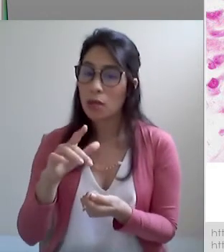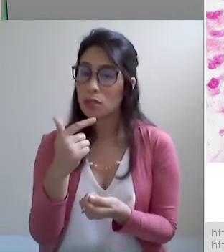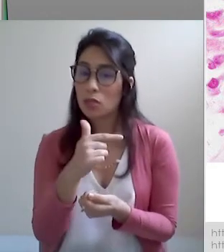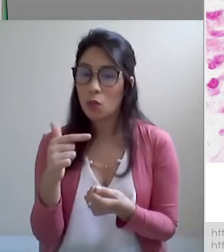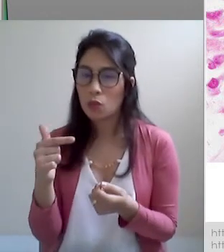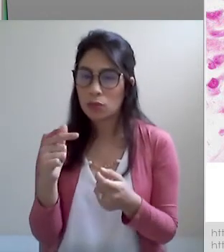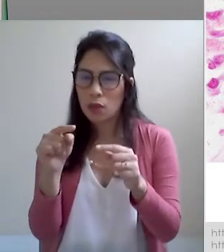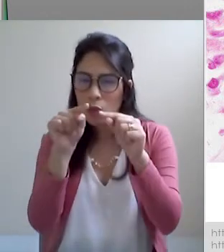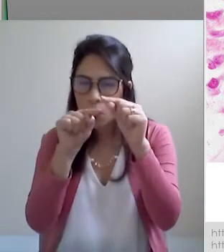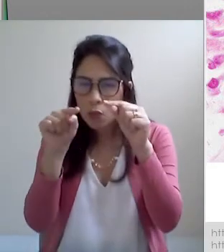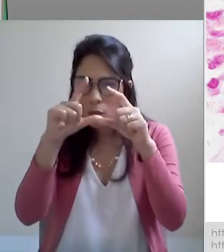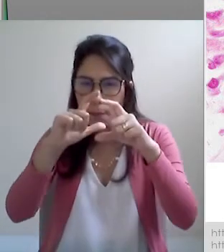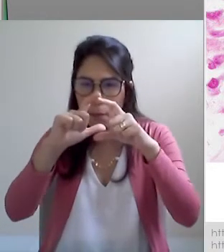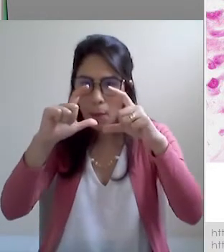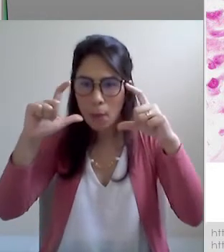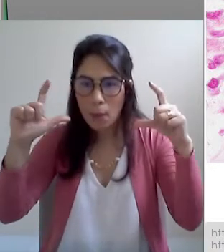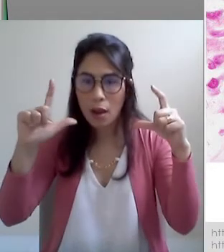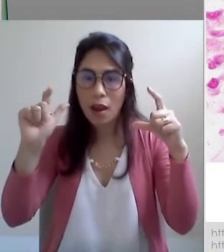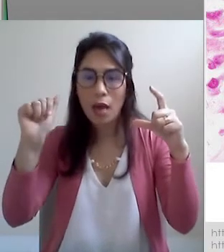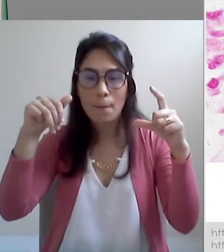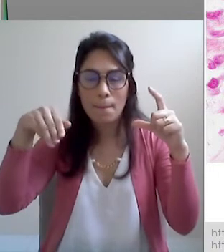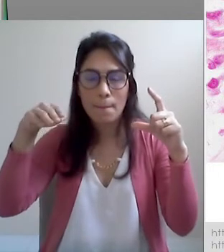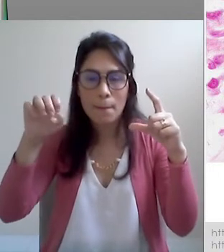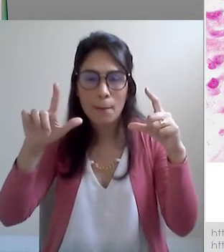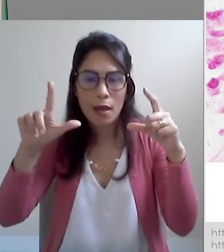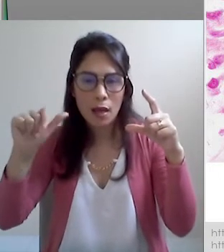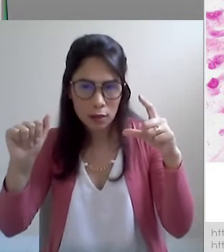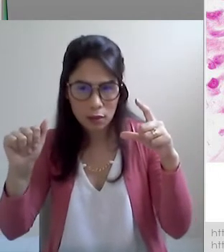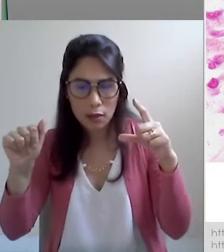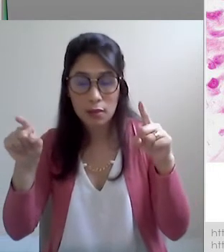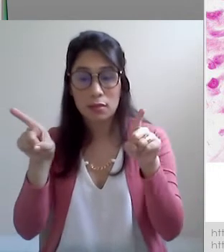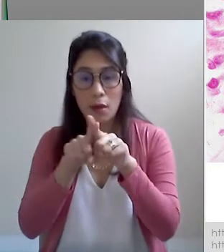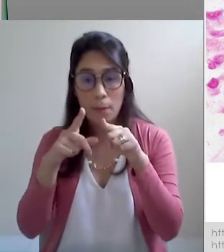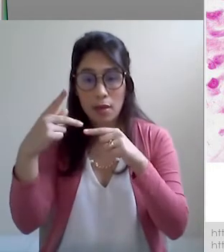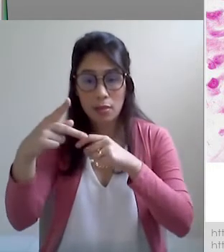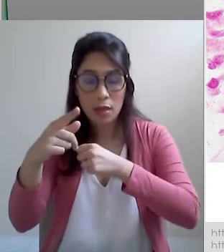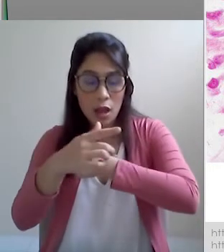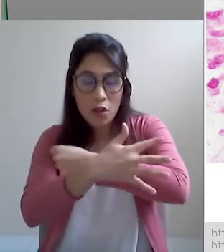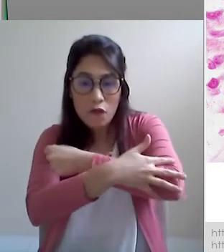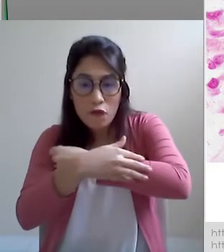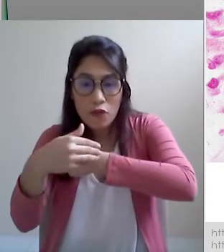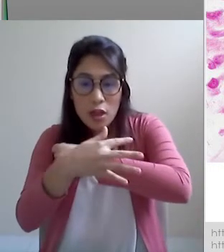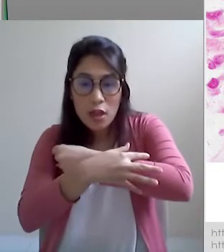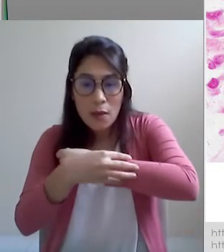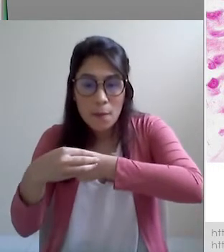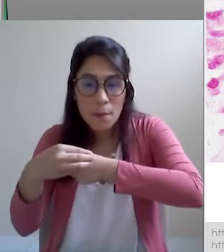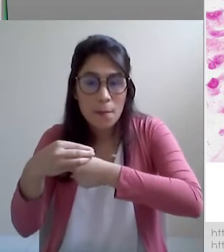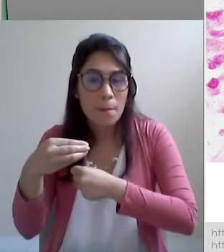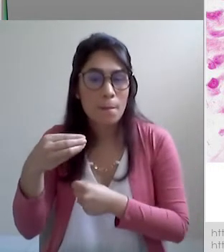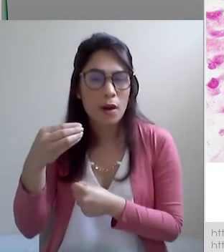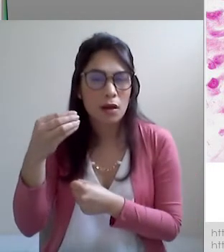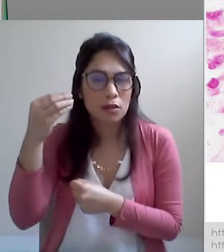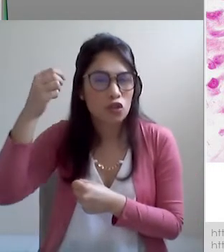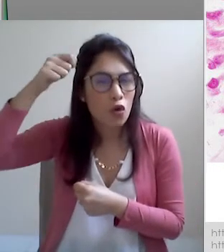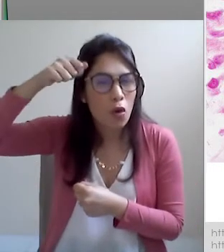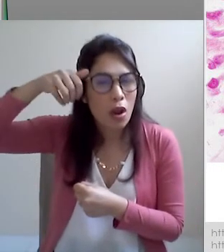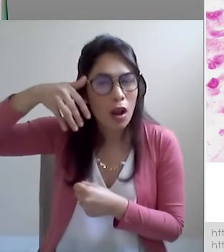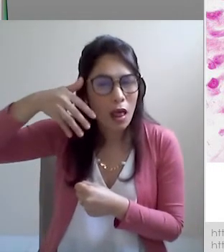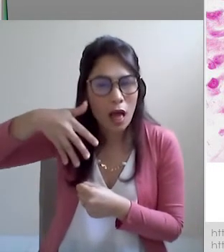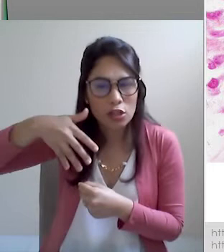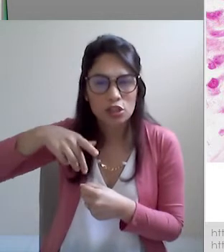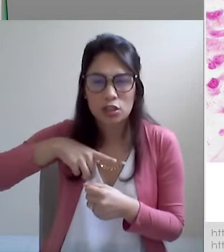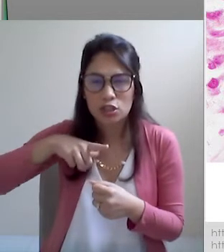lamelas. Adicionalmente, observa-se que as fibras colágenas estão mais entrelaçadas umas às